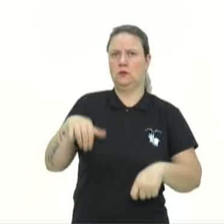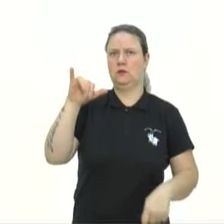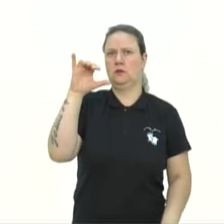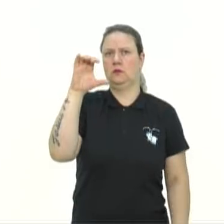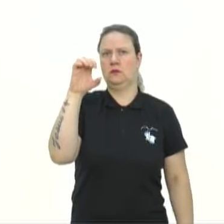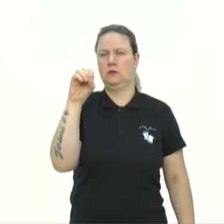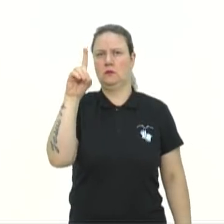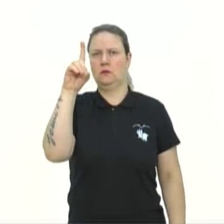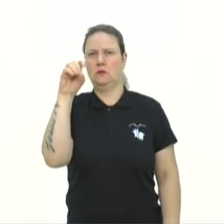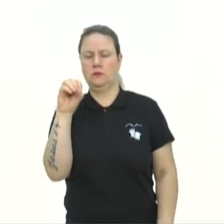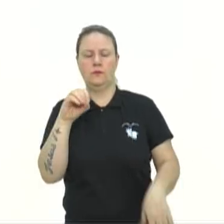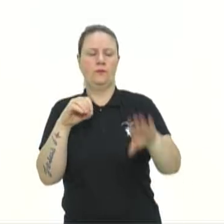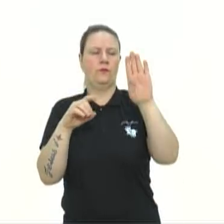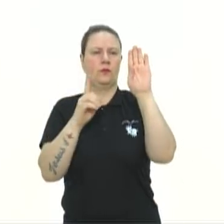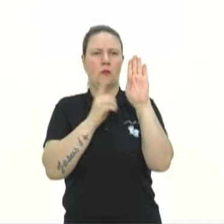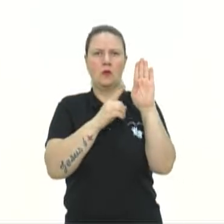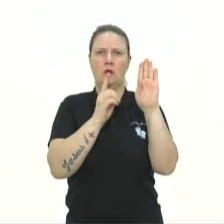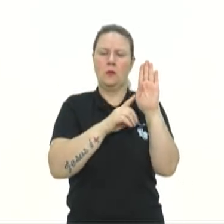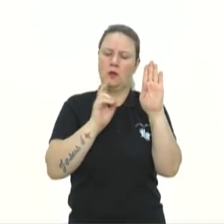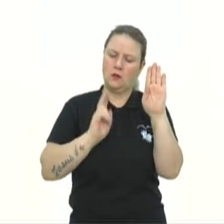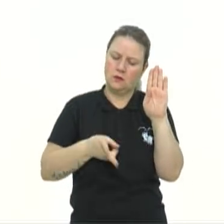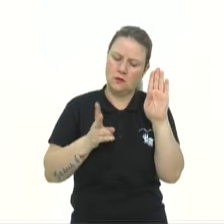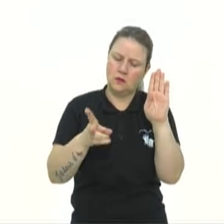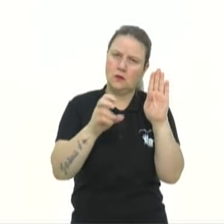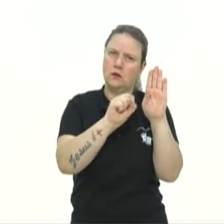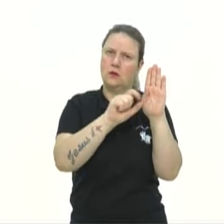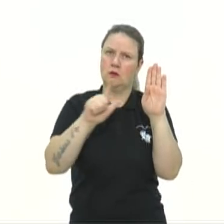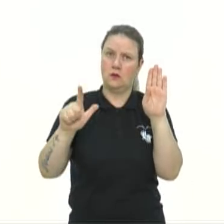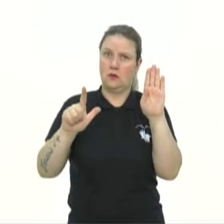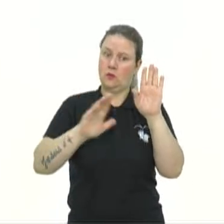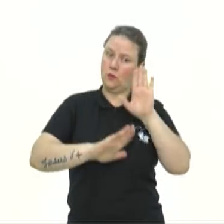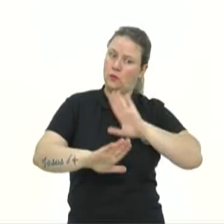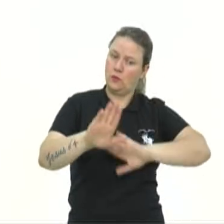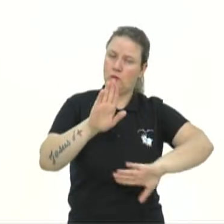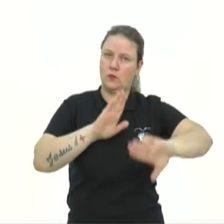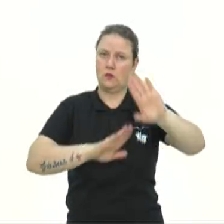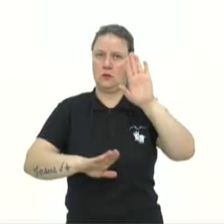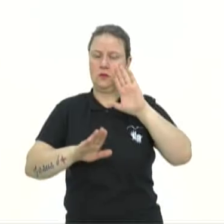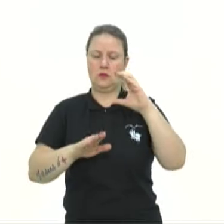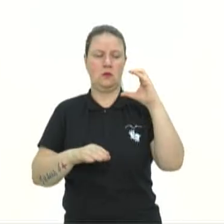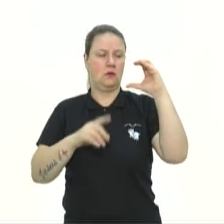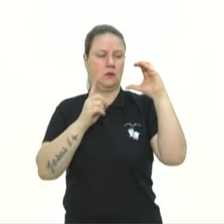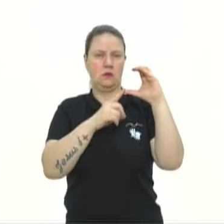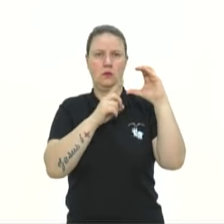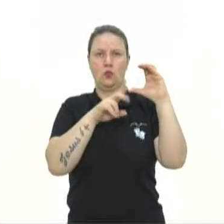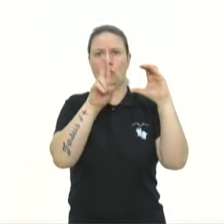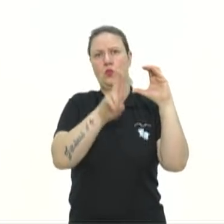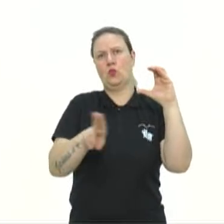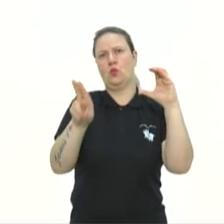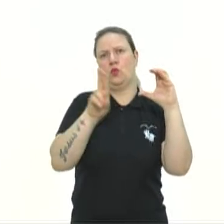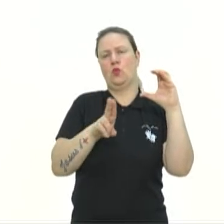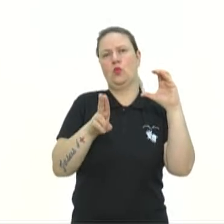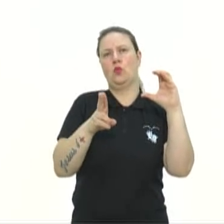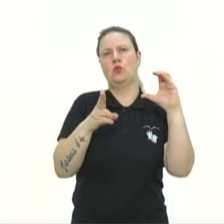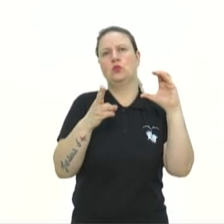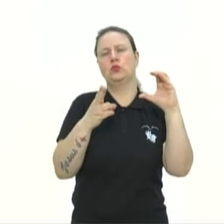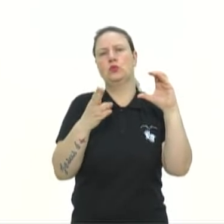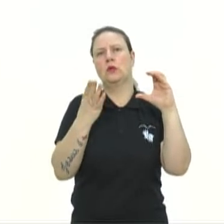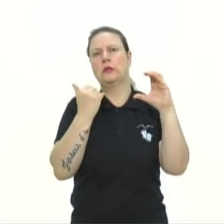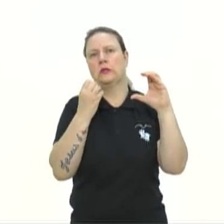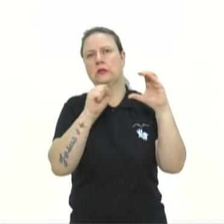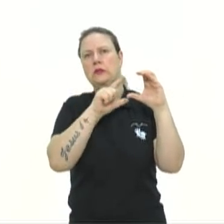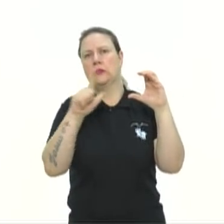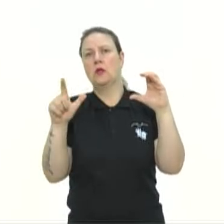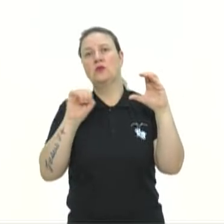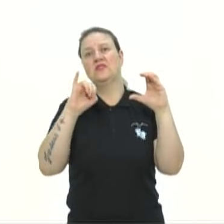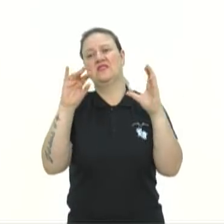iodo? Letra B. Sempre consuma sal com cuidado? Letra C. Use sal quando faltar iodo no